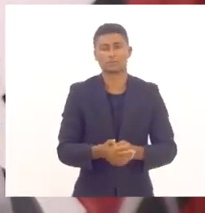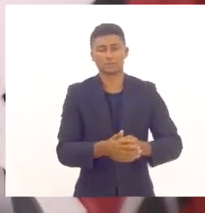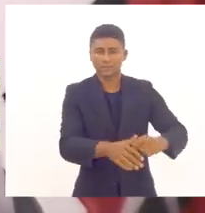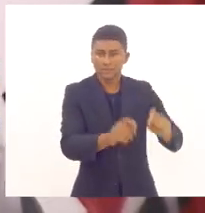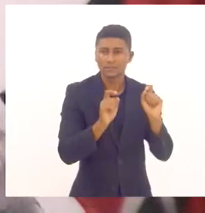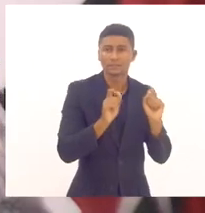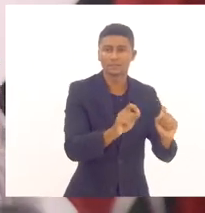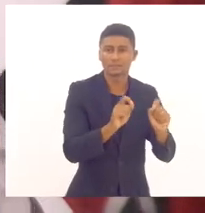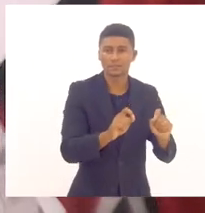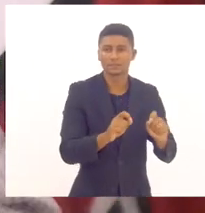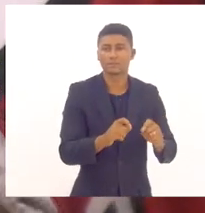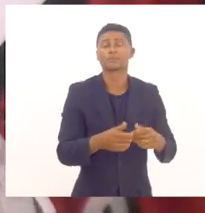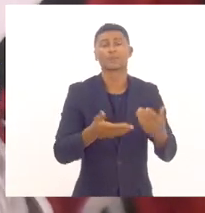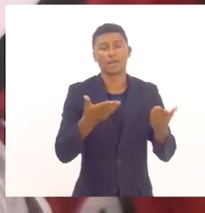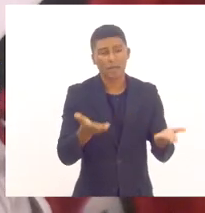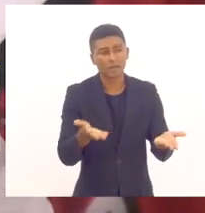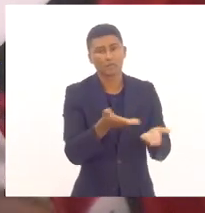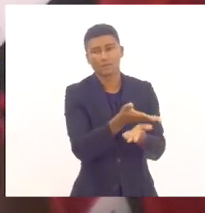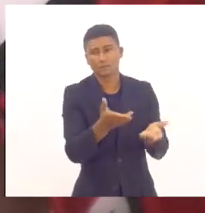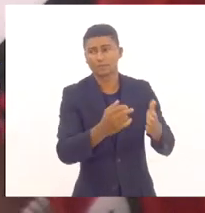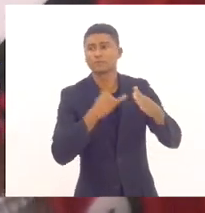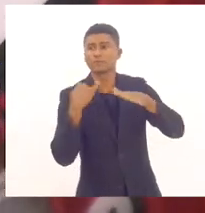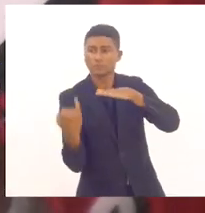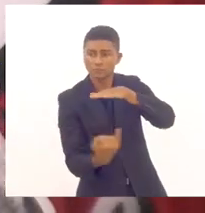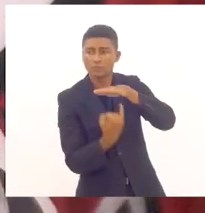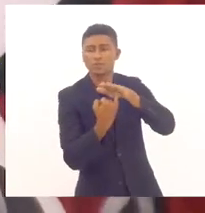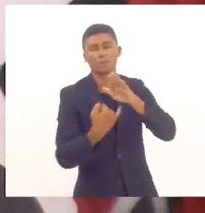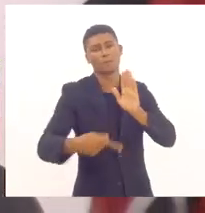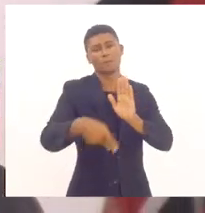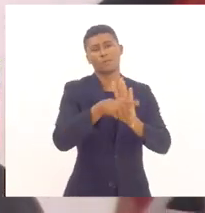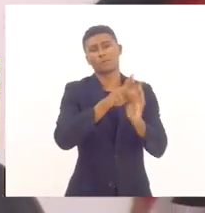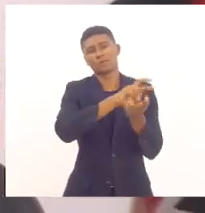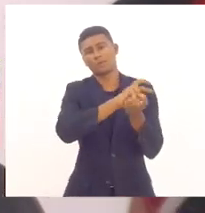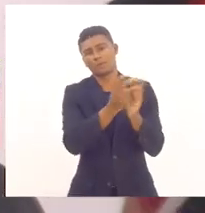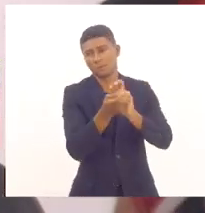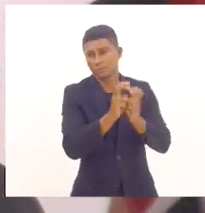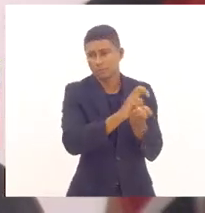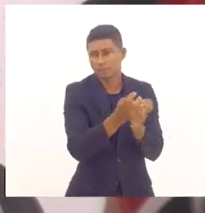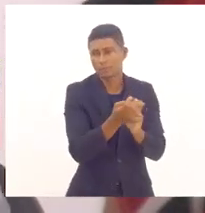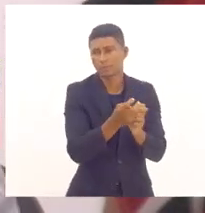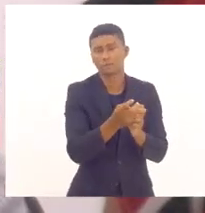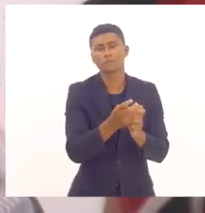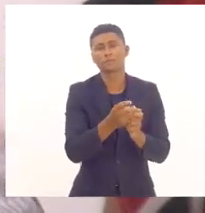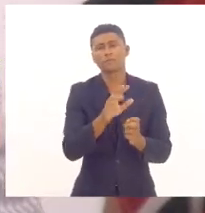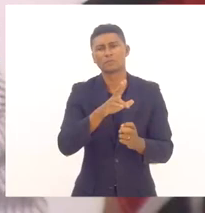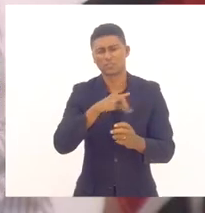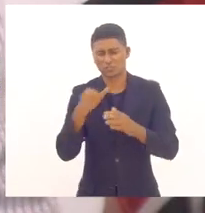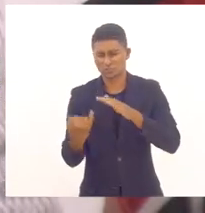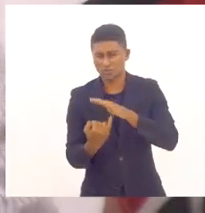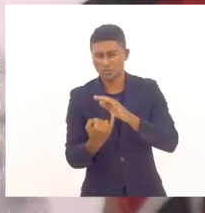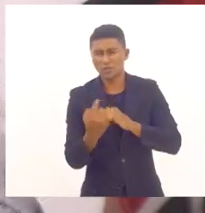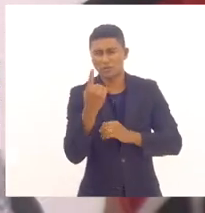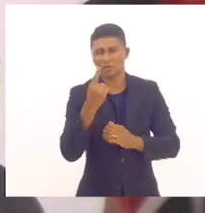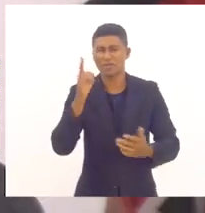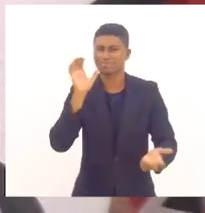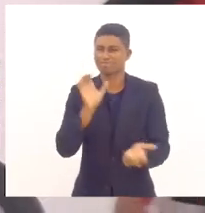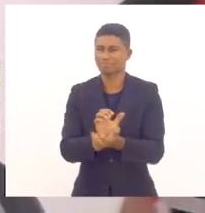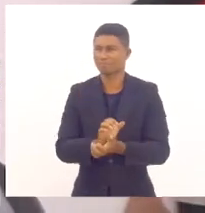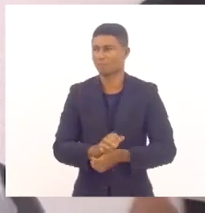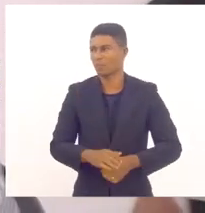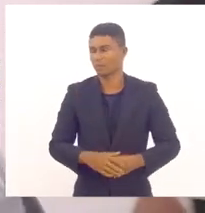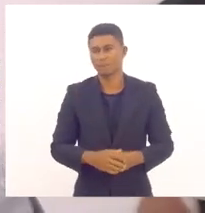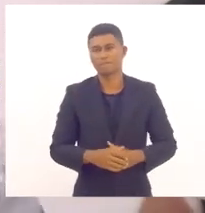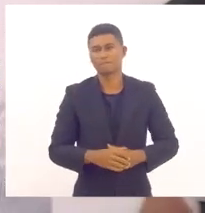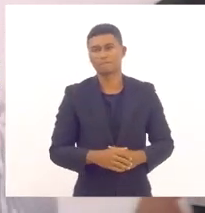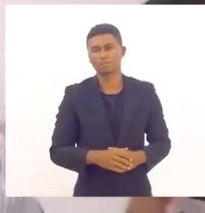desse movimento são as instituições da capoeira e não a instituição da capoeira e não uma